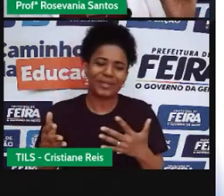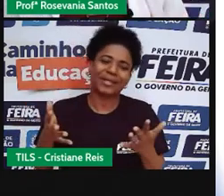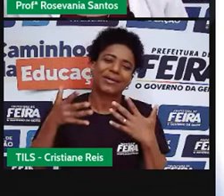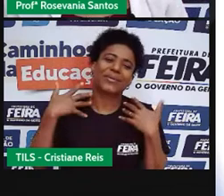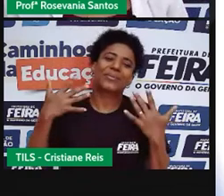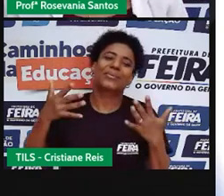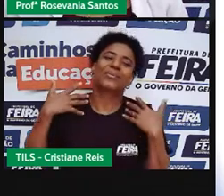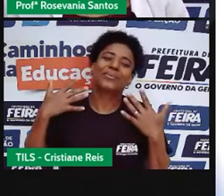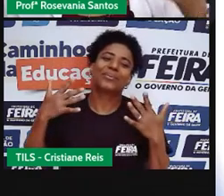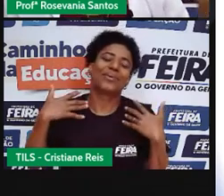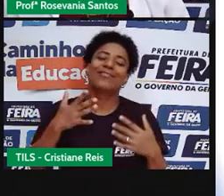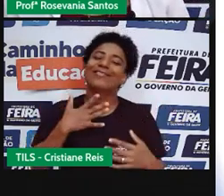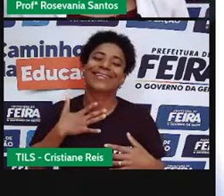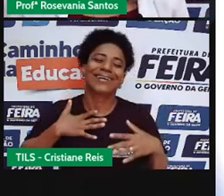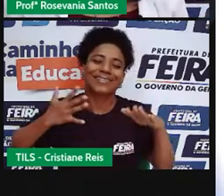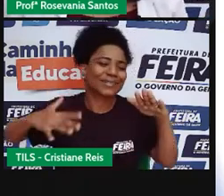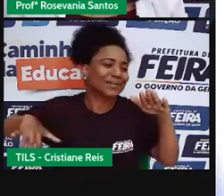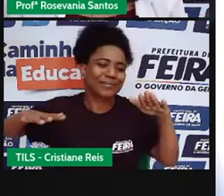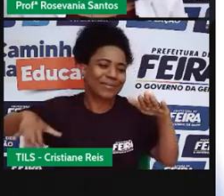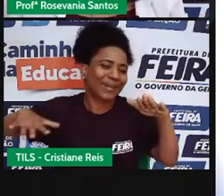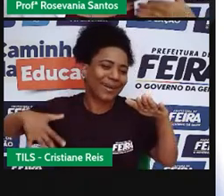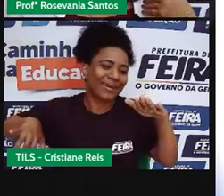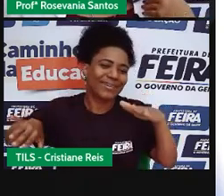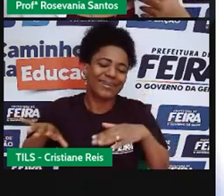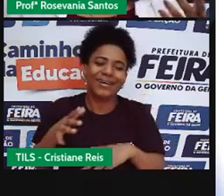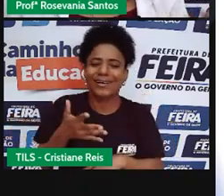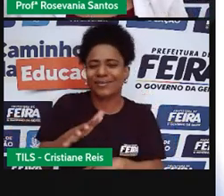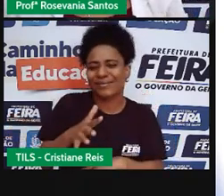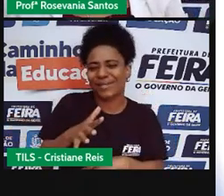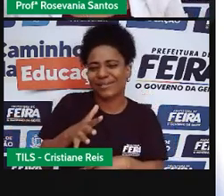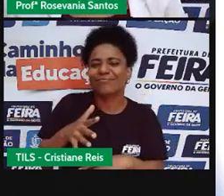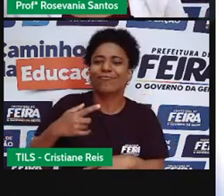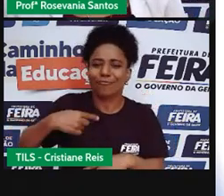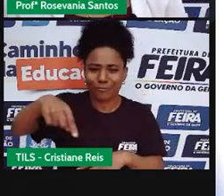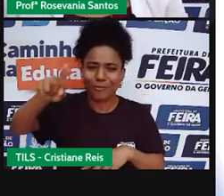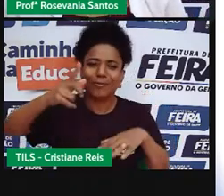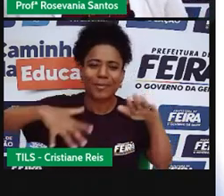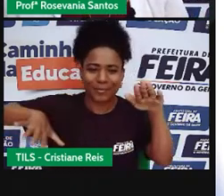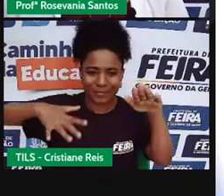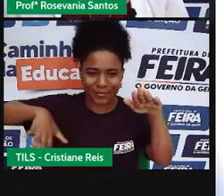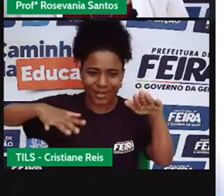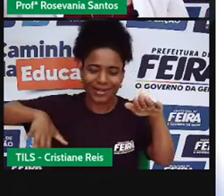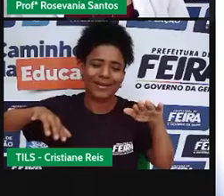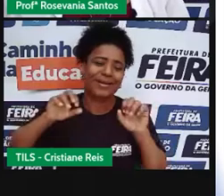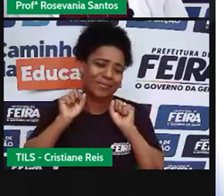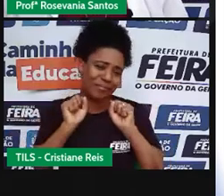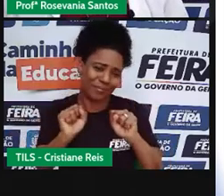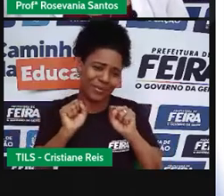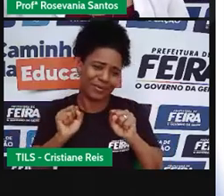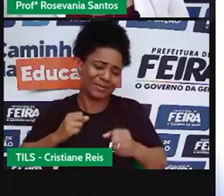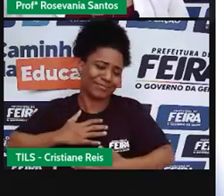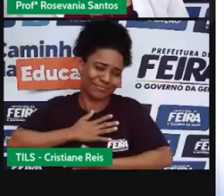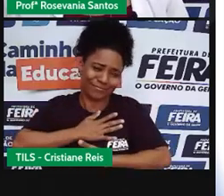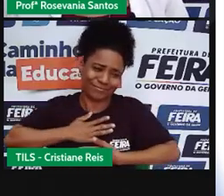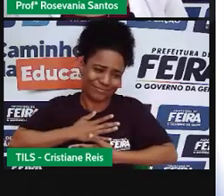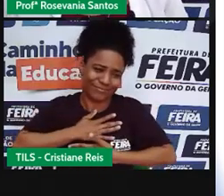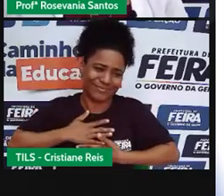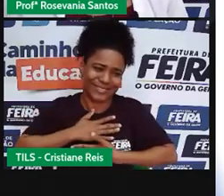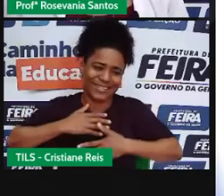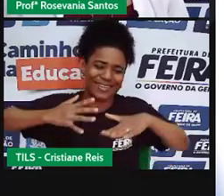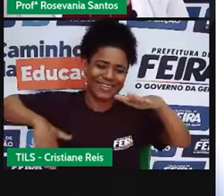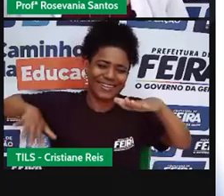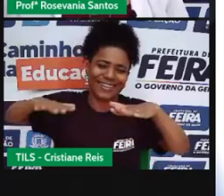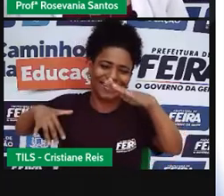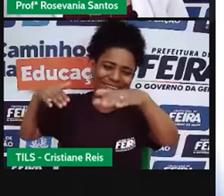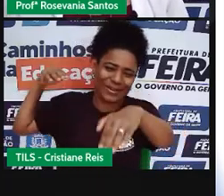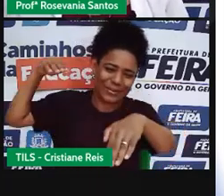quentes, mas em compensação, nada que você não possa tomar seu bom e velho banho de mar, né? Então, a sofreção da massa tropical